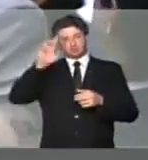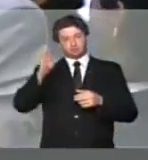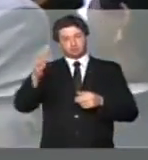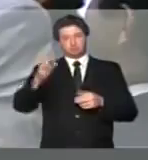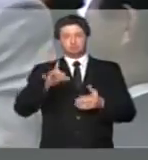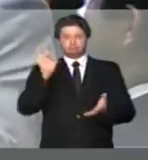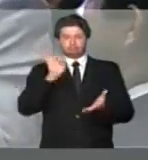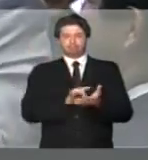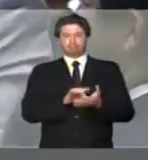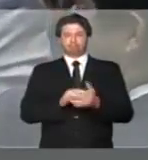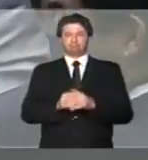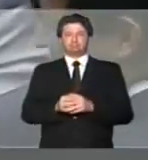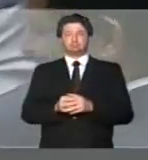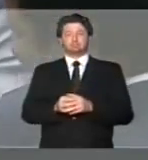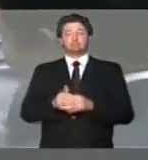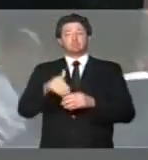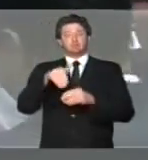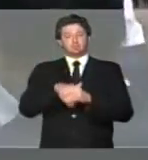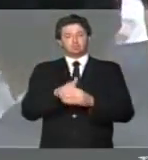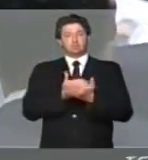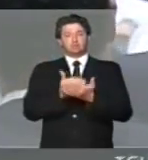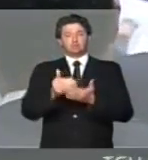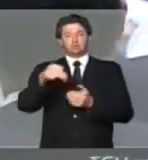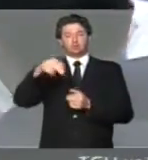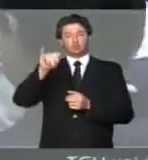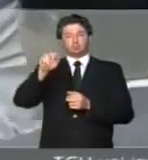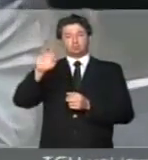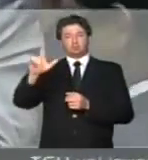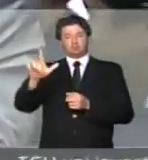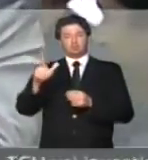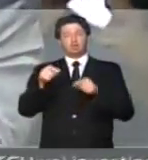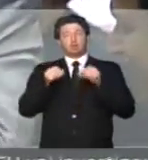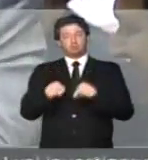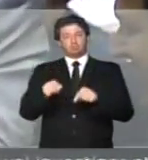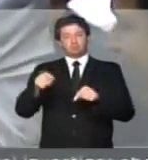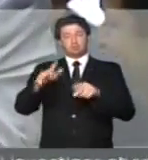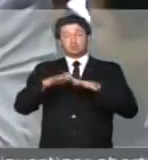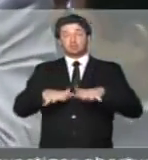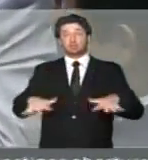de ofício, faça a votação nominal para que essa questão possa